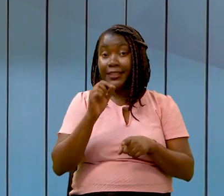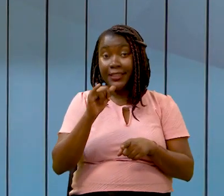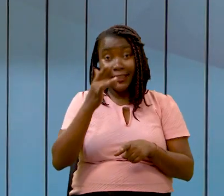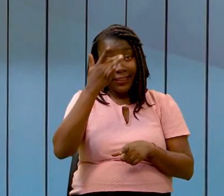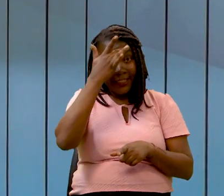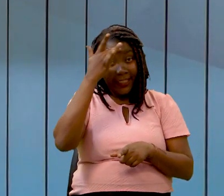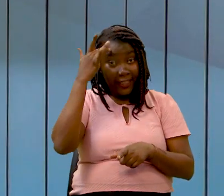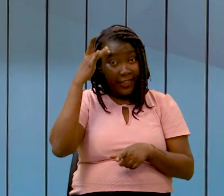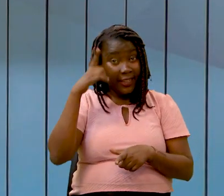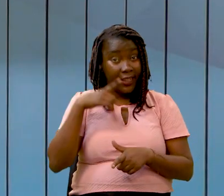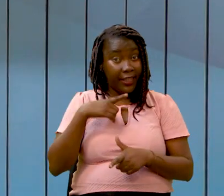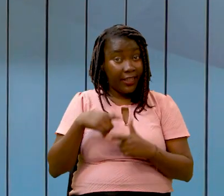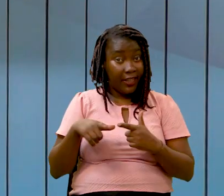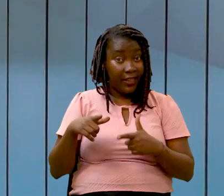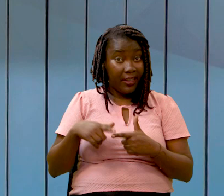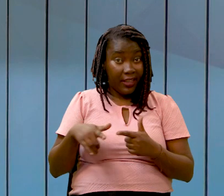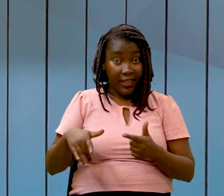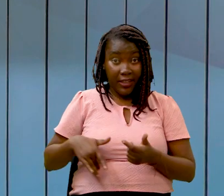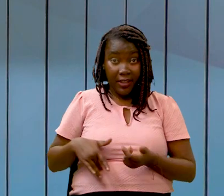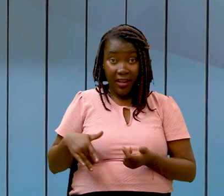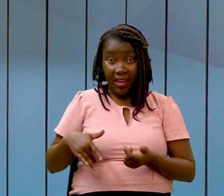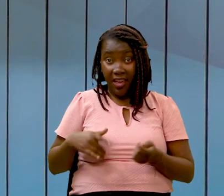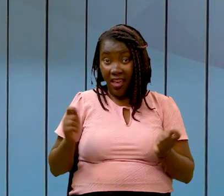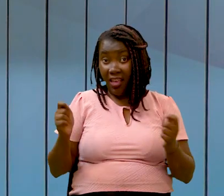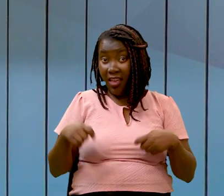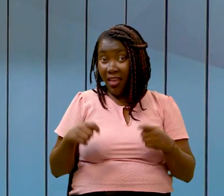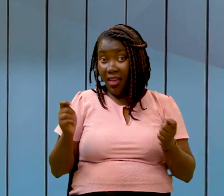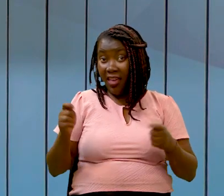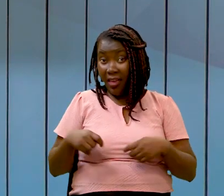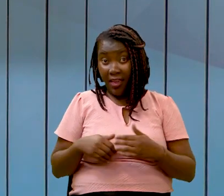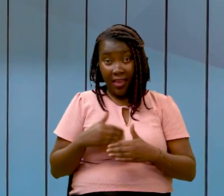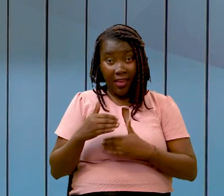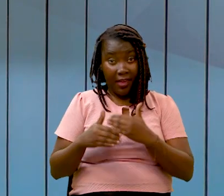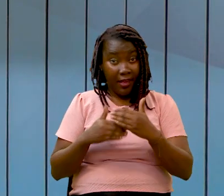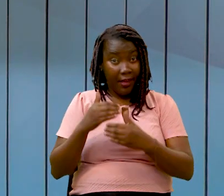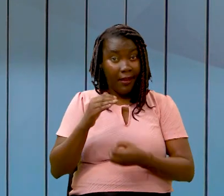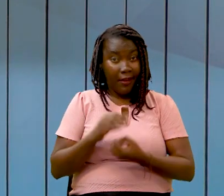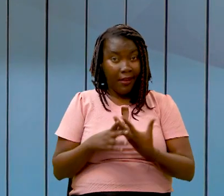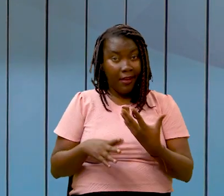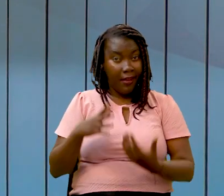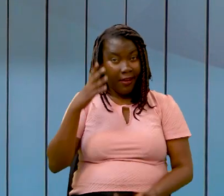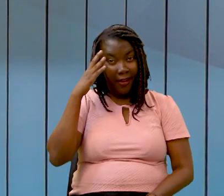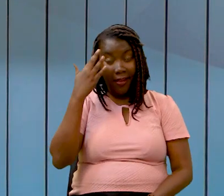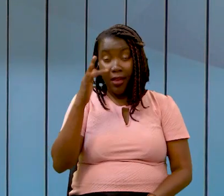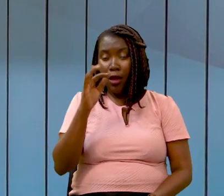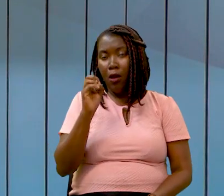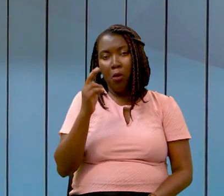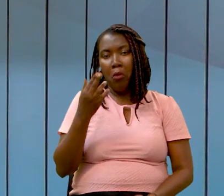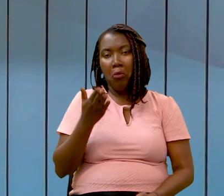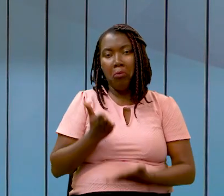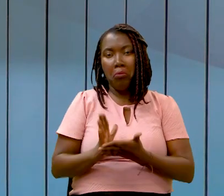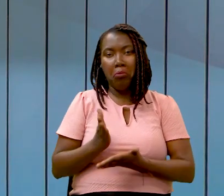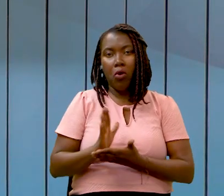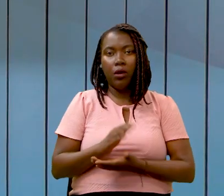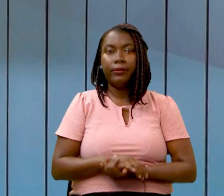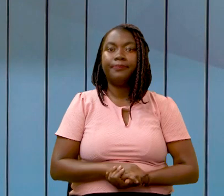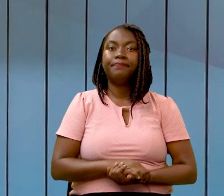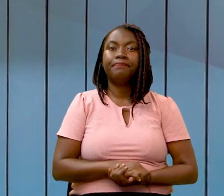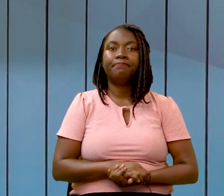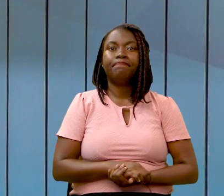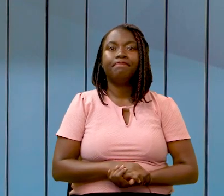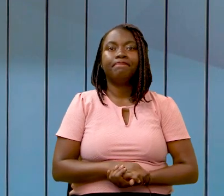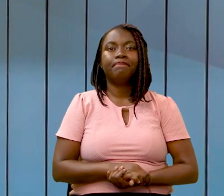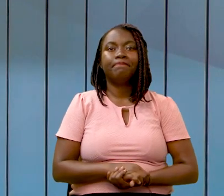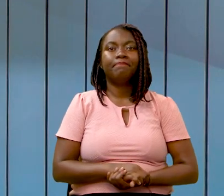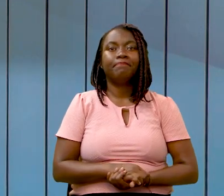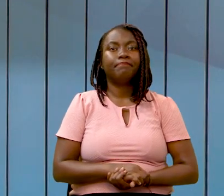também. Se a pessoa tem algum problema no fígado, é possível ela desencadear aí uma enxaqueca ou isso não tem